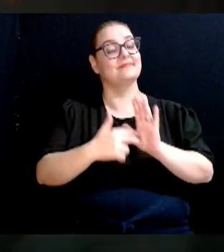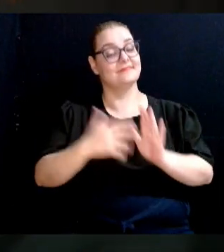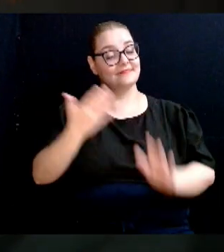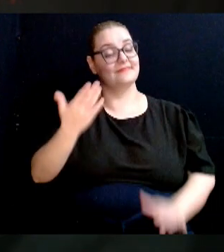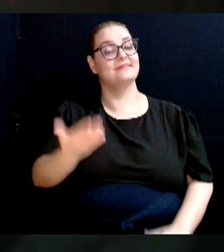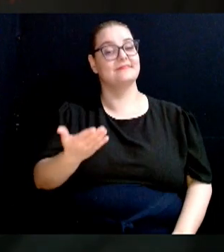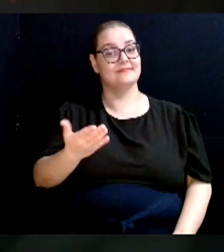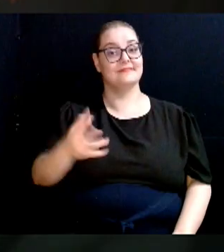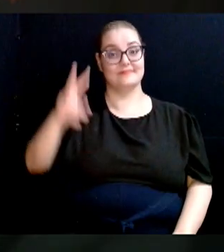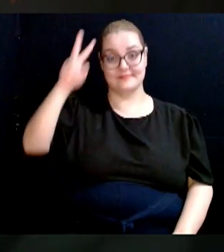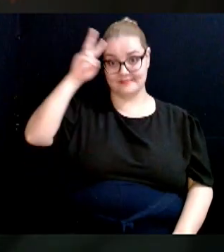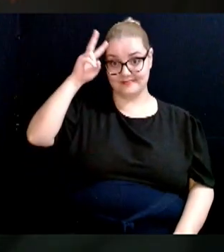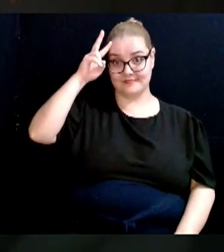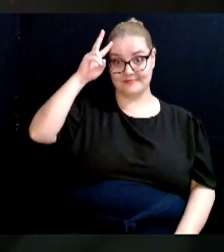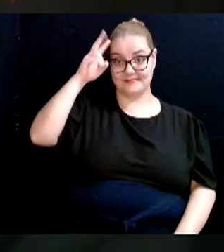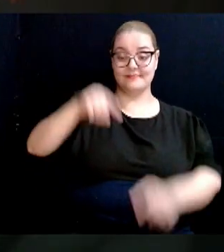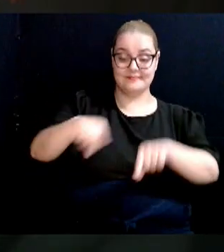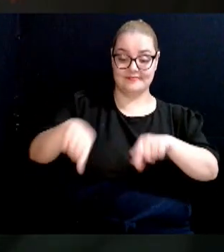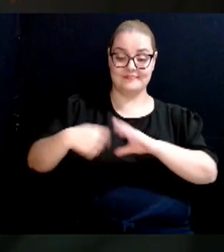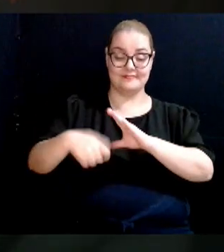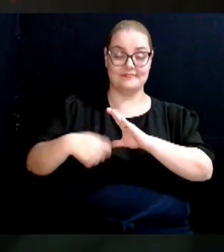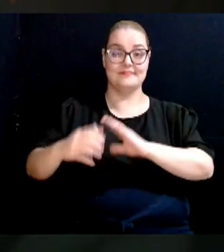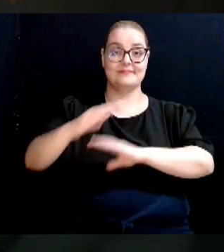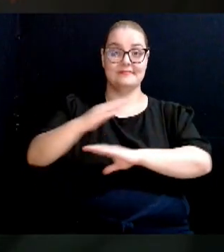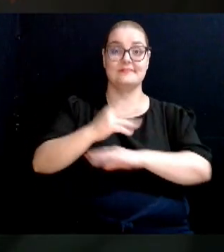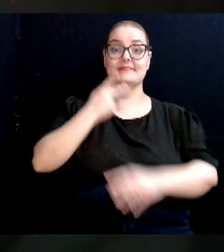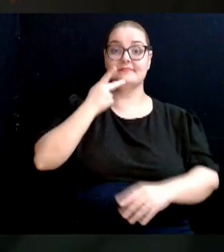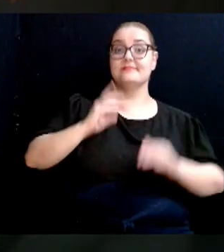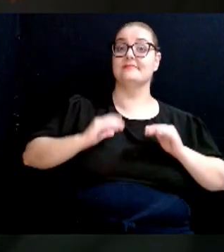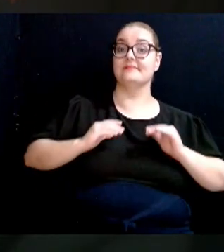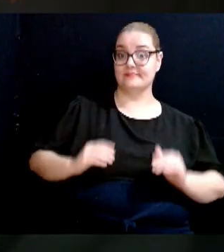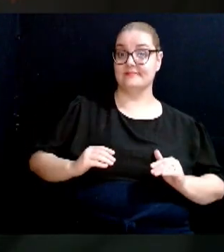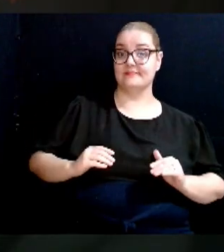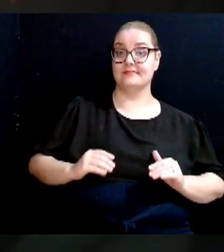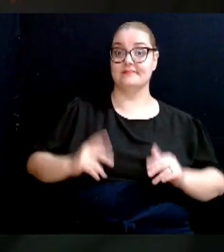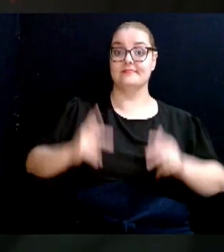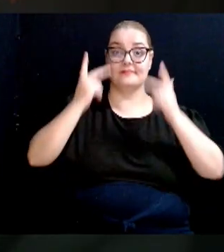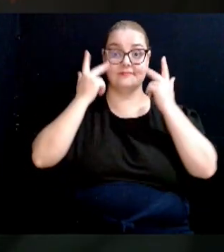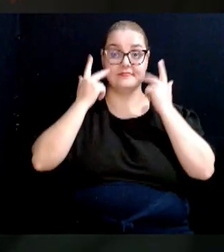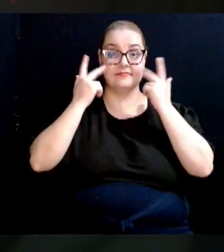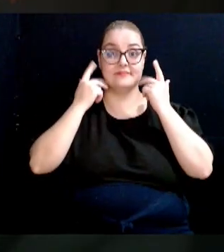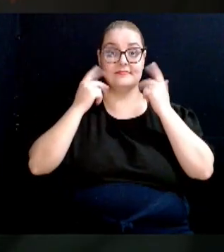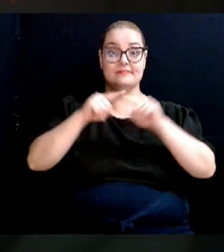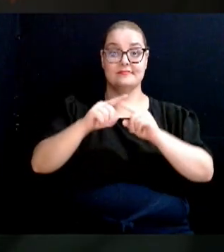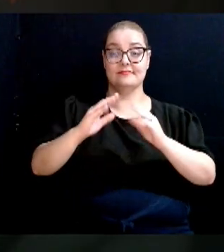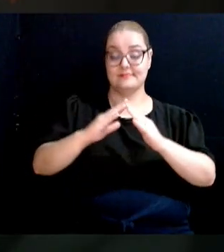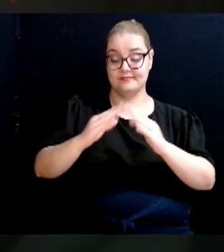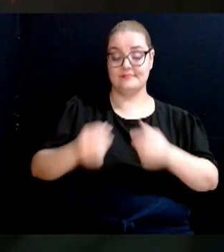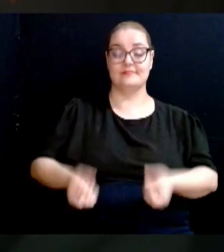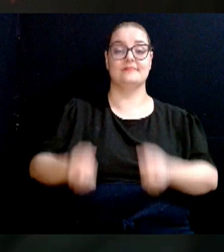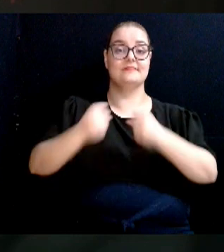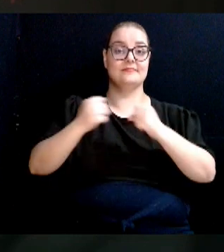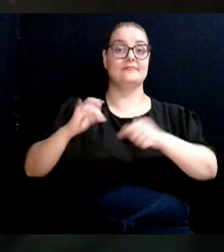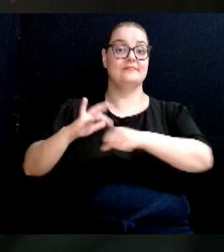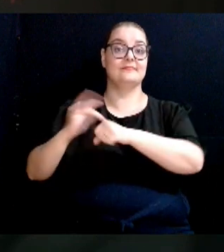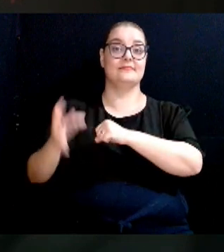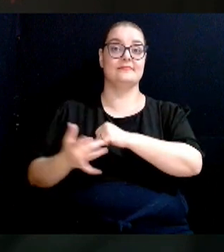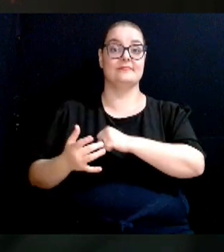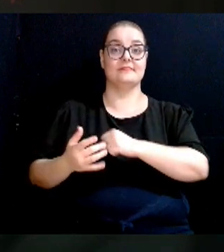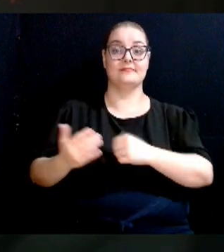segunda-feira, Estúdio Câmara fala sobre um comportamento cada vez mais comum nas academias e nas redes sociais, a